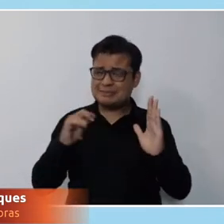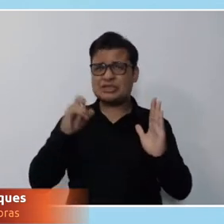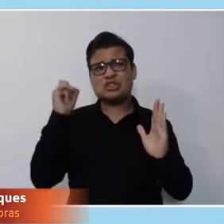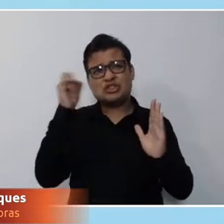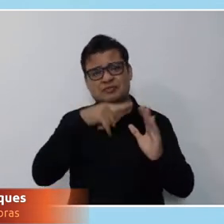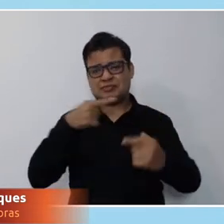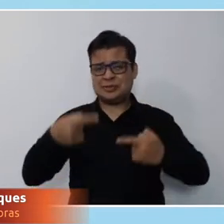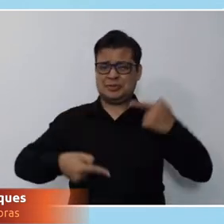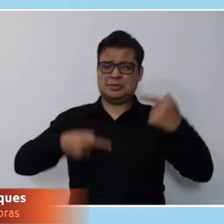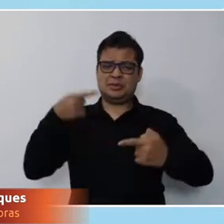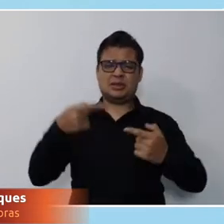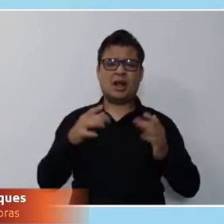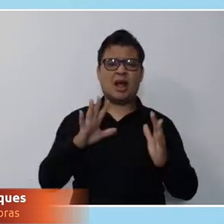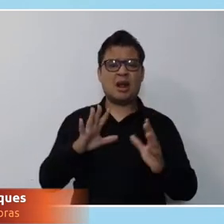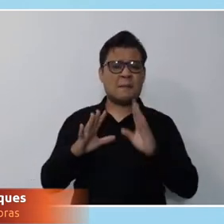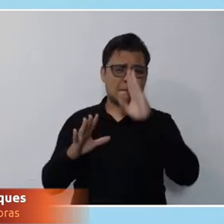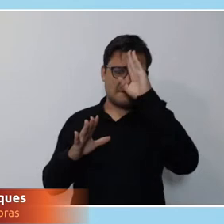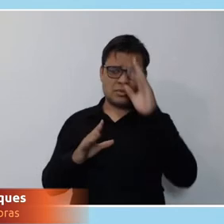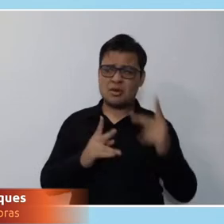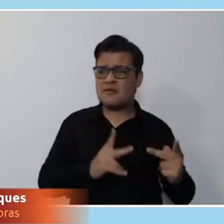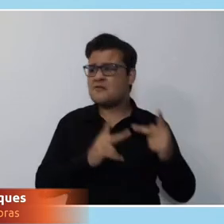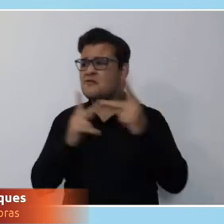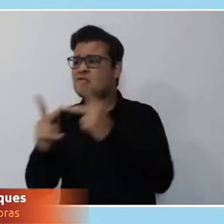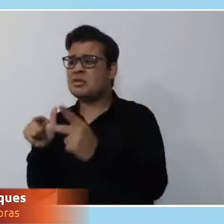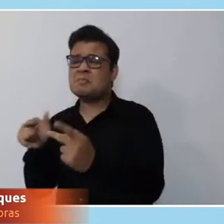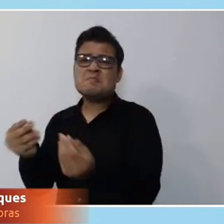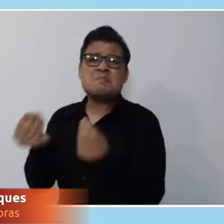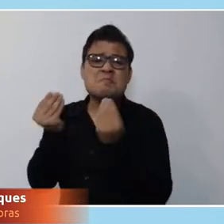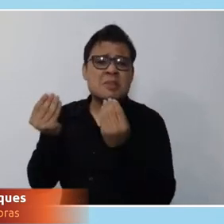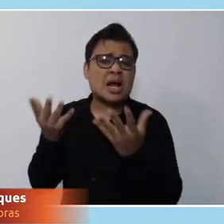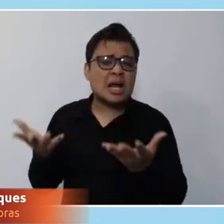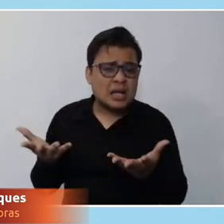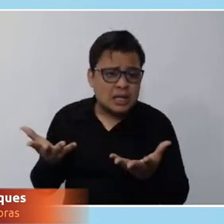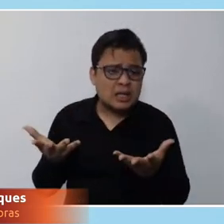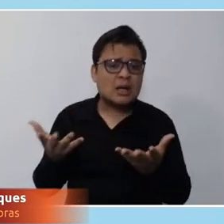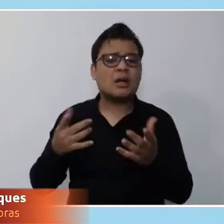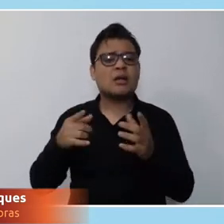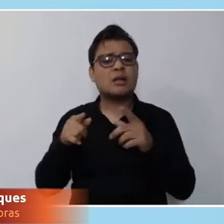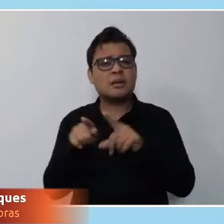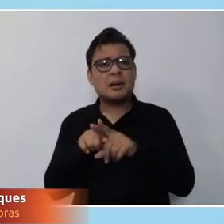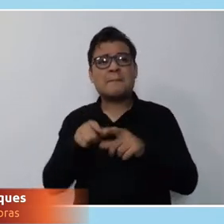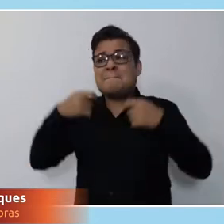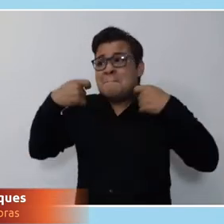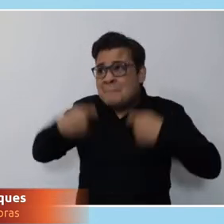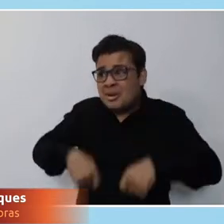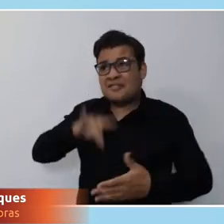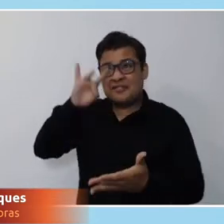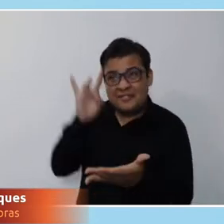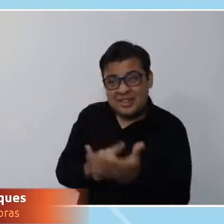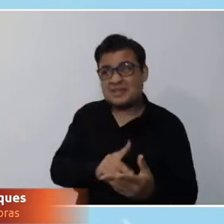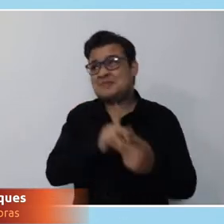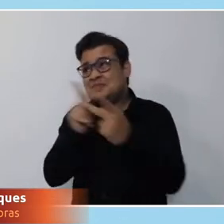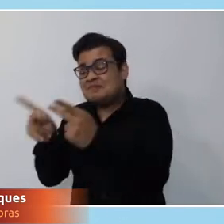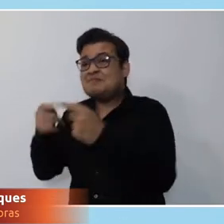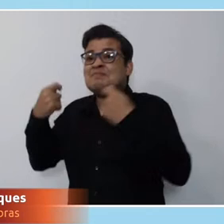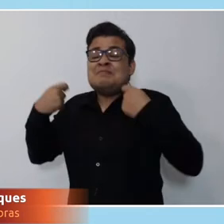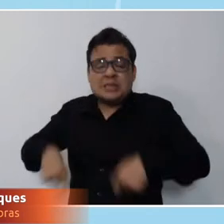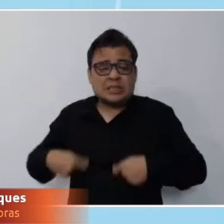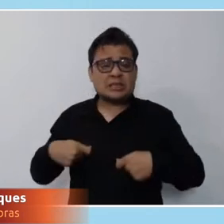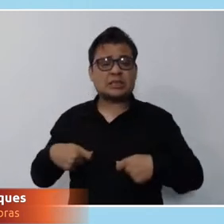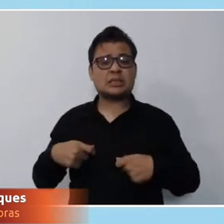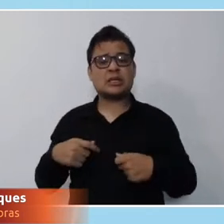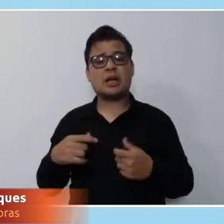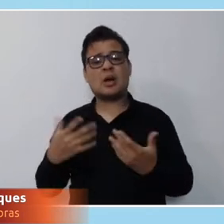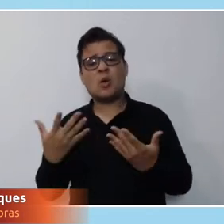foi fazer lá? Dá para a gente dizer se havia mesmo essa necessidade desse encontro nesse momento? Houve alguma